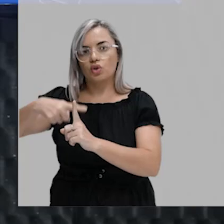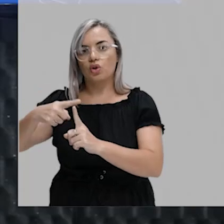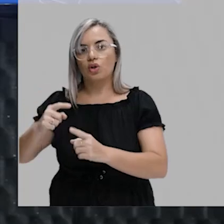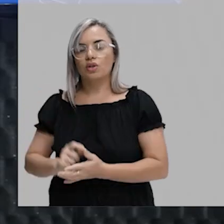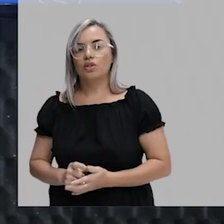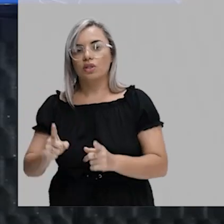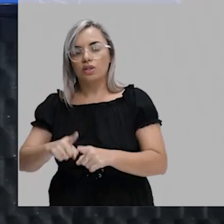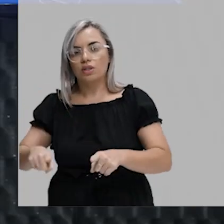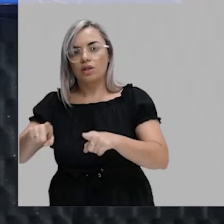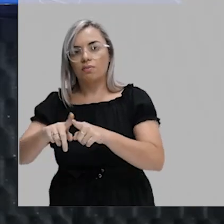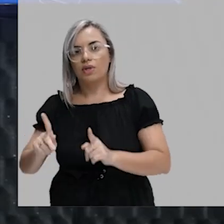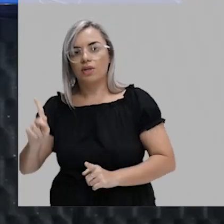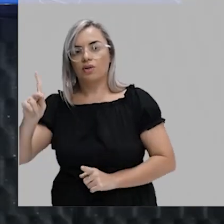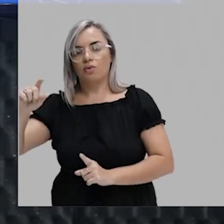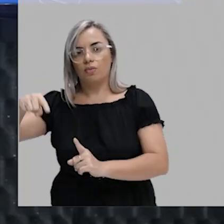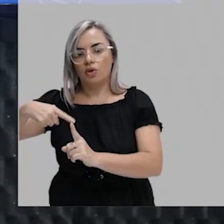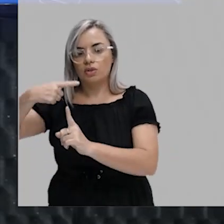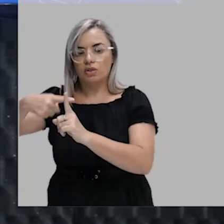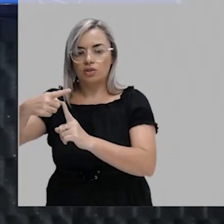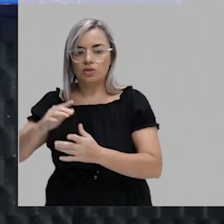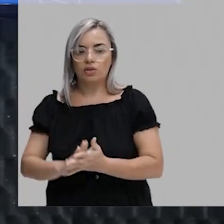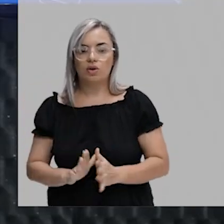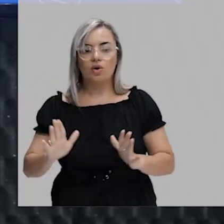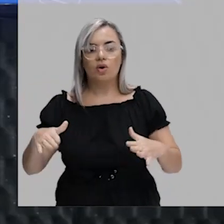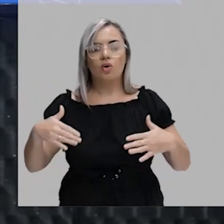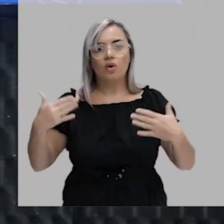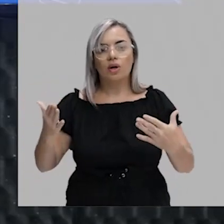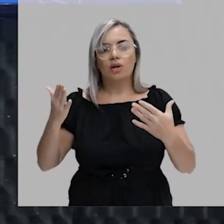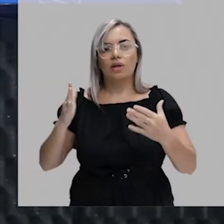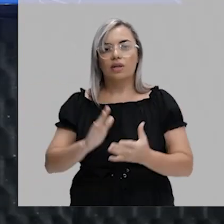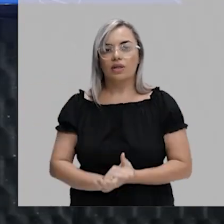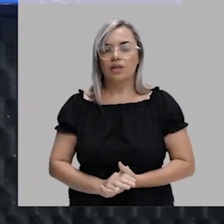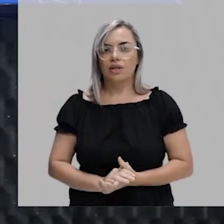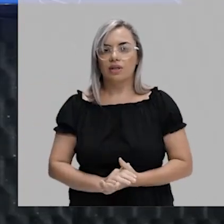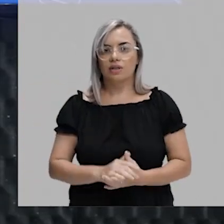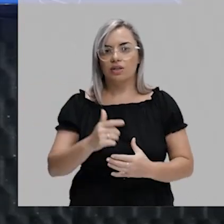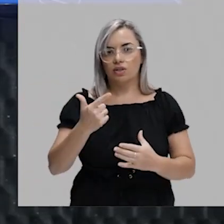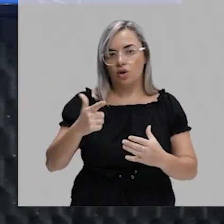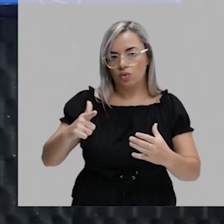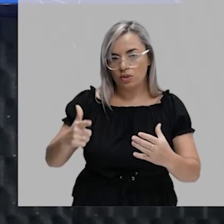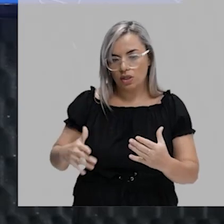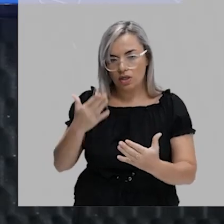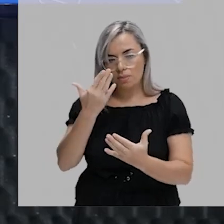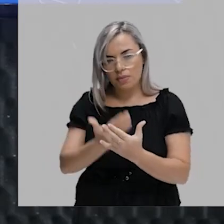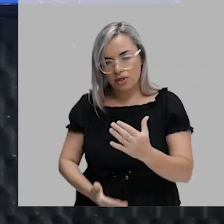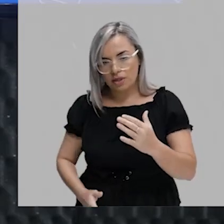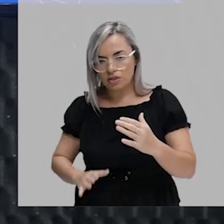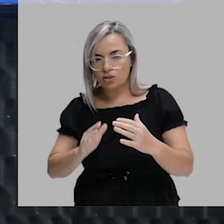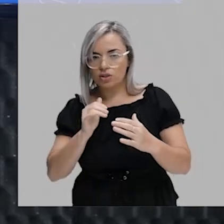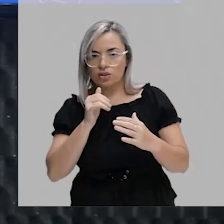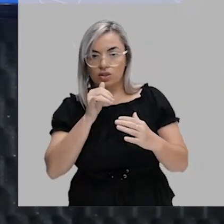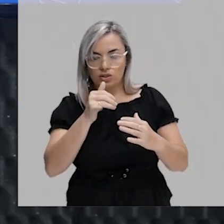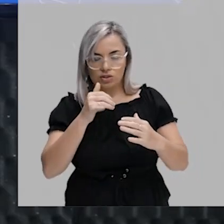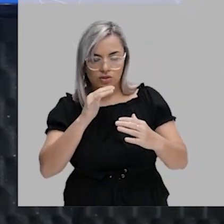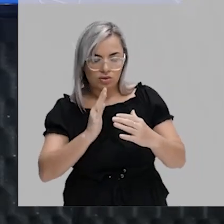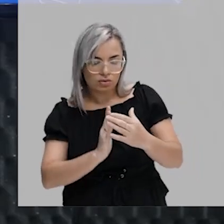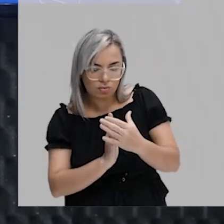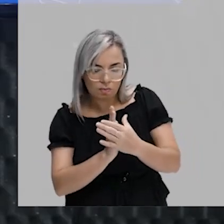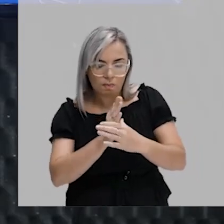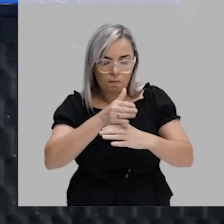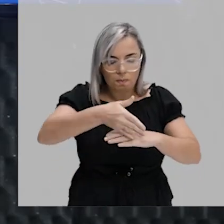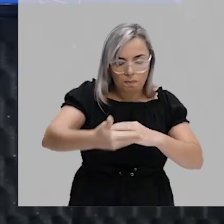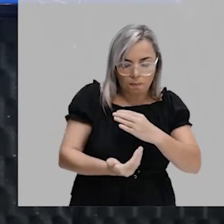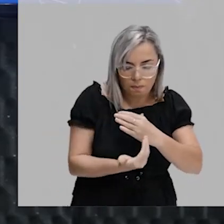Bem, o que é transporte passivo? Como eu já mencionei para vocês, é uma passagem, né, um processo em